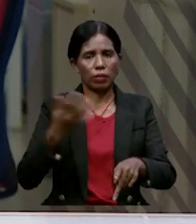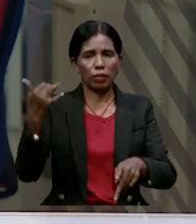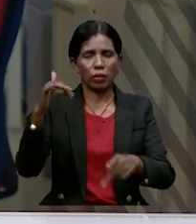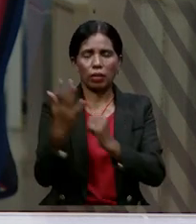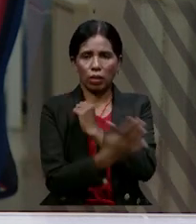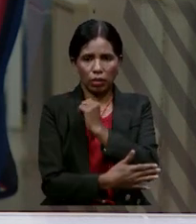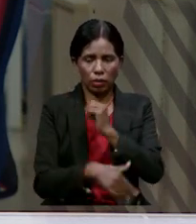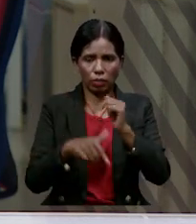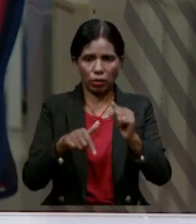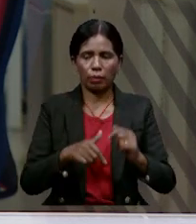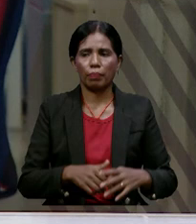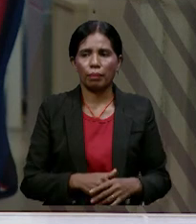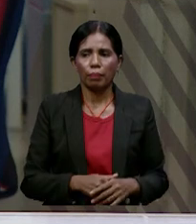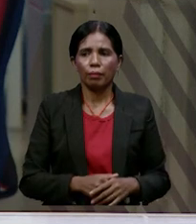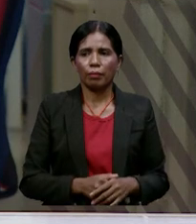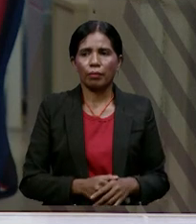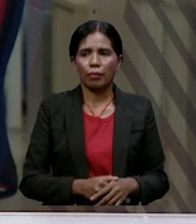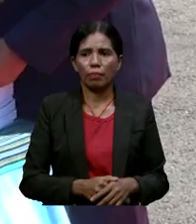Relara.